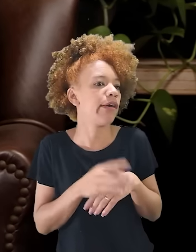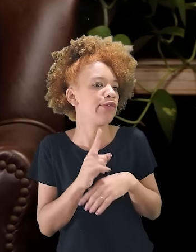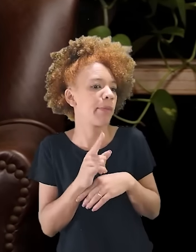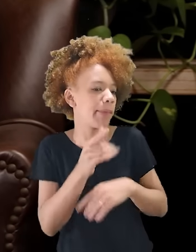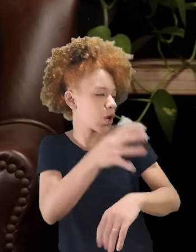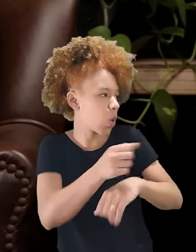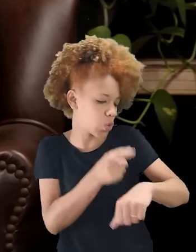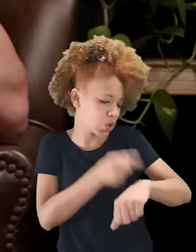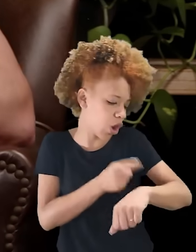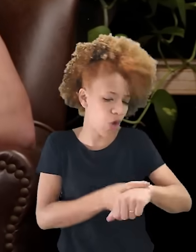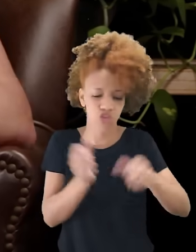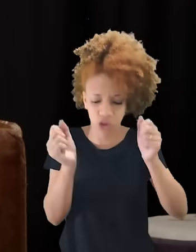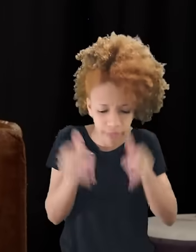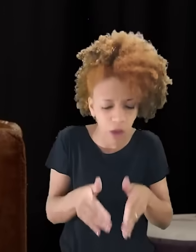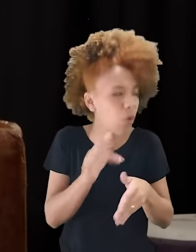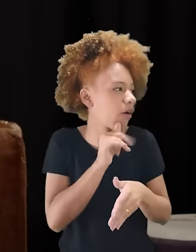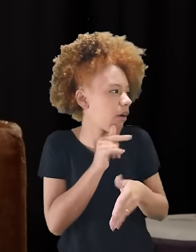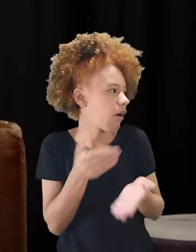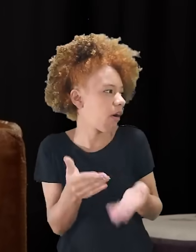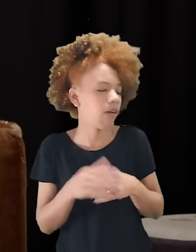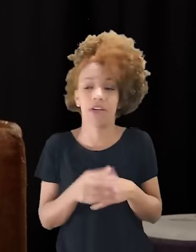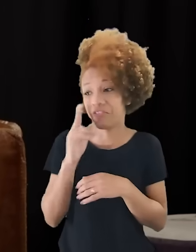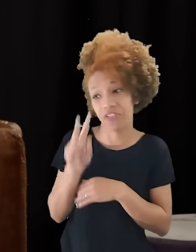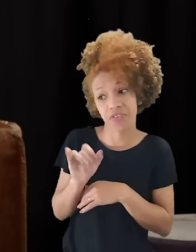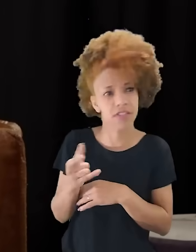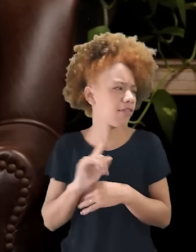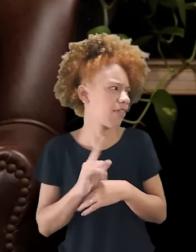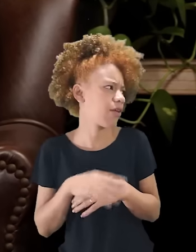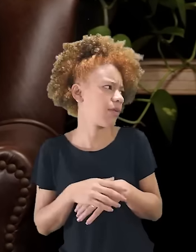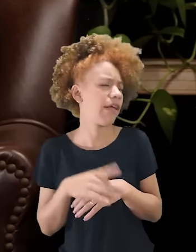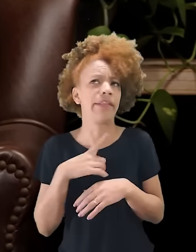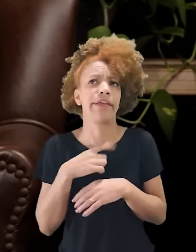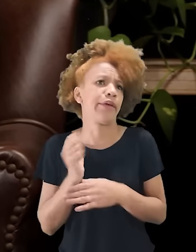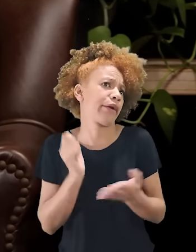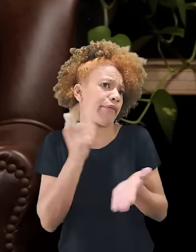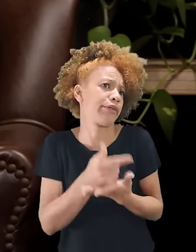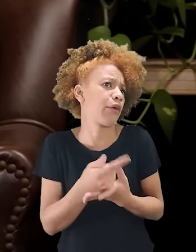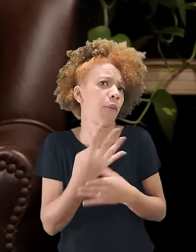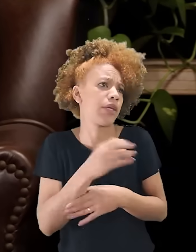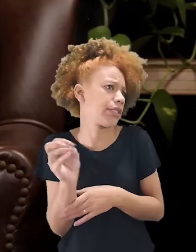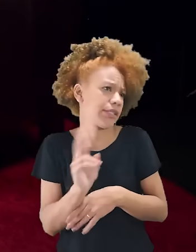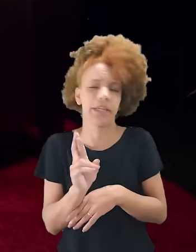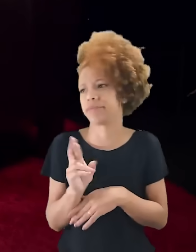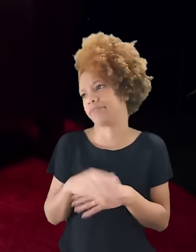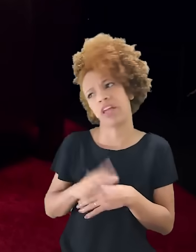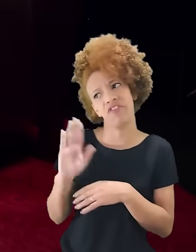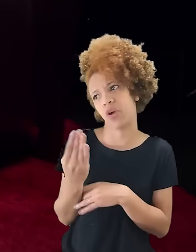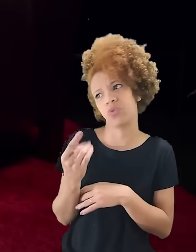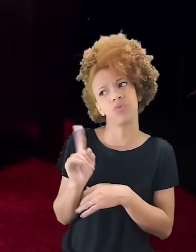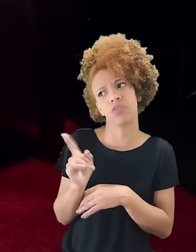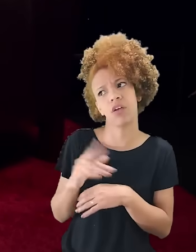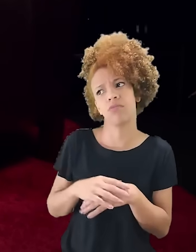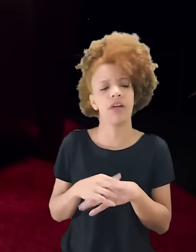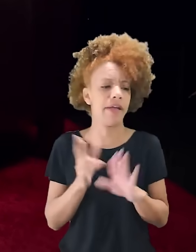tacou para cima olhou na água entendeu viu se era de tá um cara lá tem um cara ali que gastou R 400 não mas não custa R 400 falso